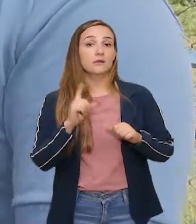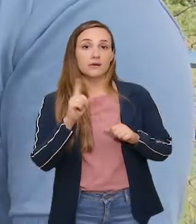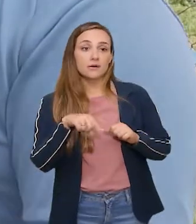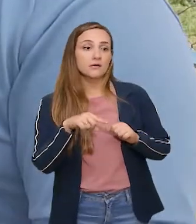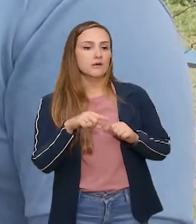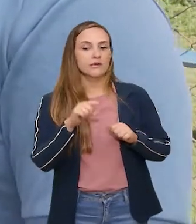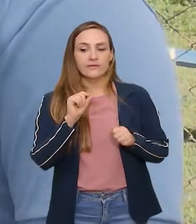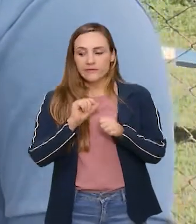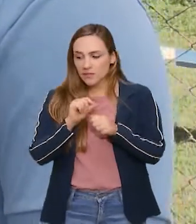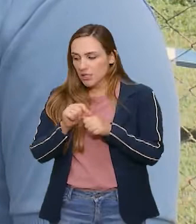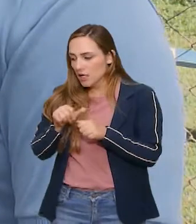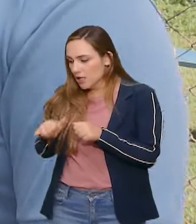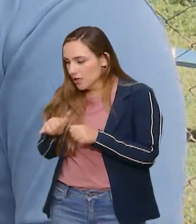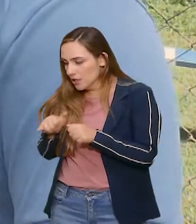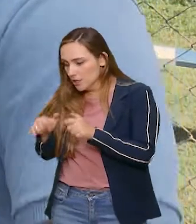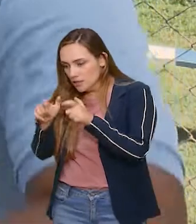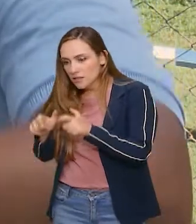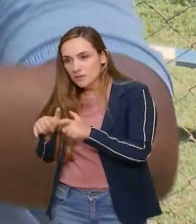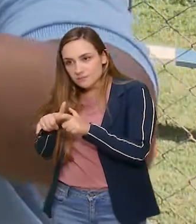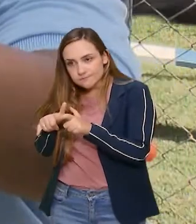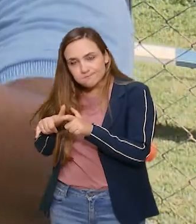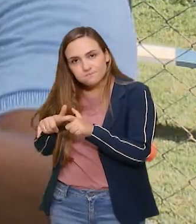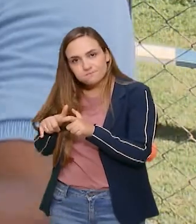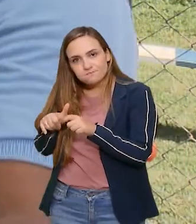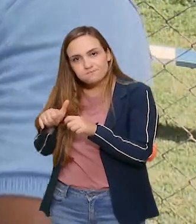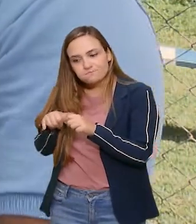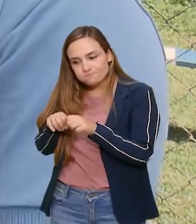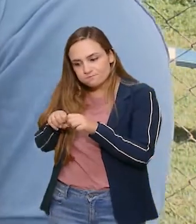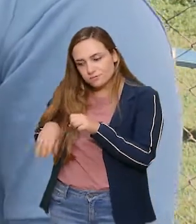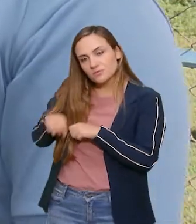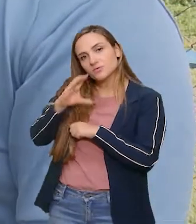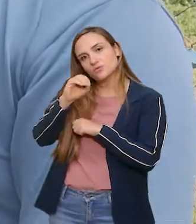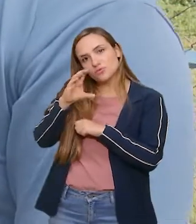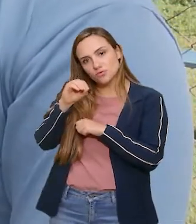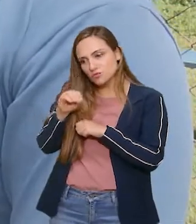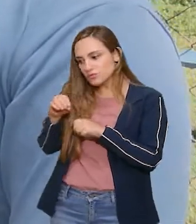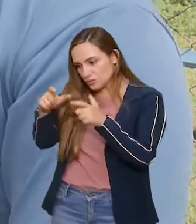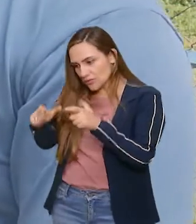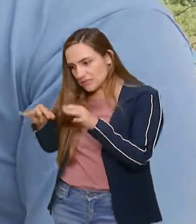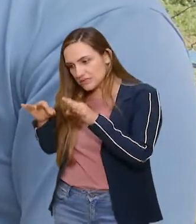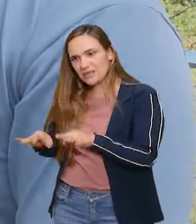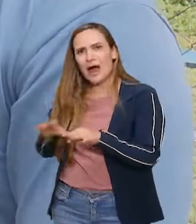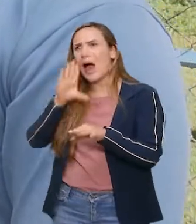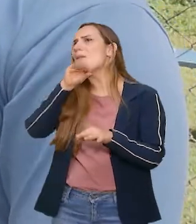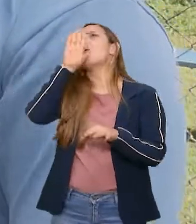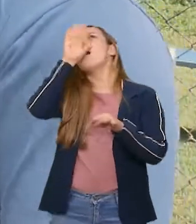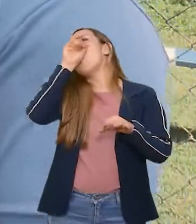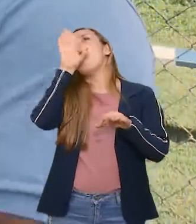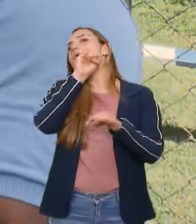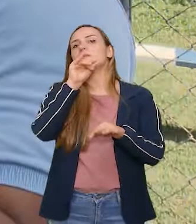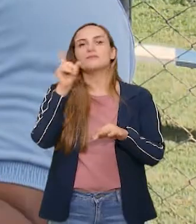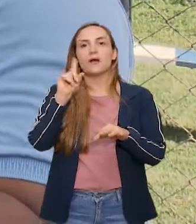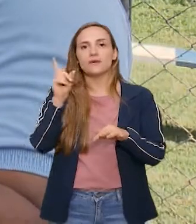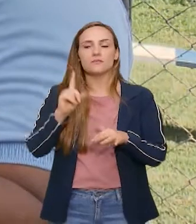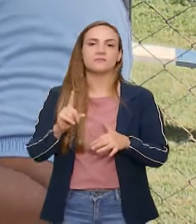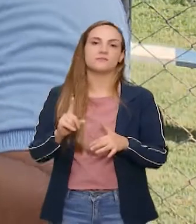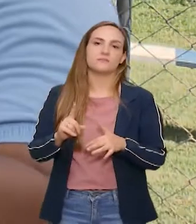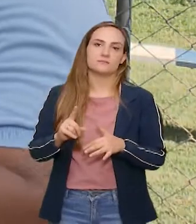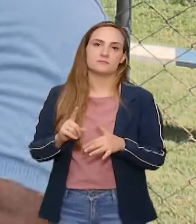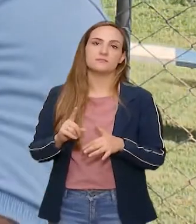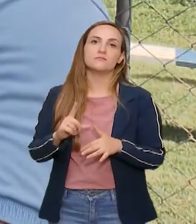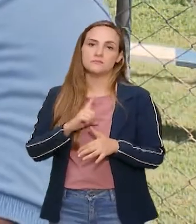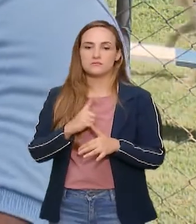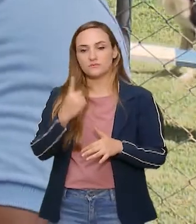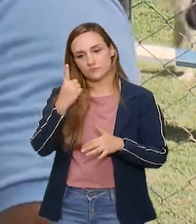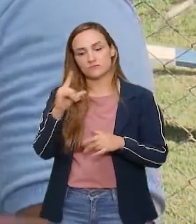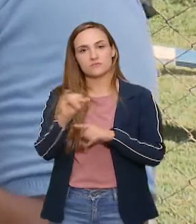humano, de fazer xixi e cocô no local certo, não serem estressados a ponto de latir, demais incomodar vizinhos. Eu costumo dizer que existe